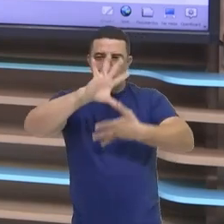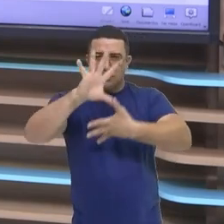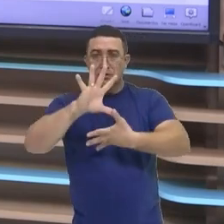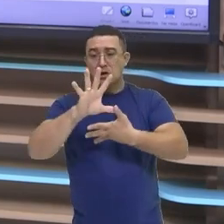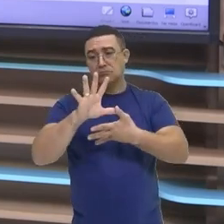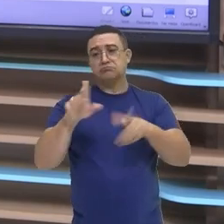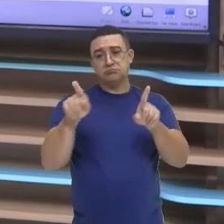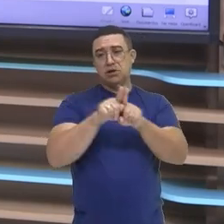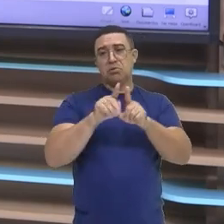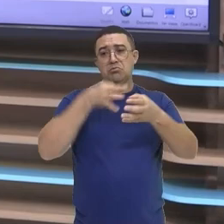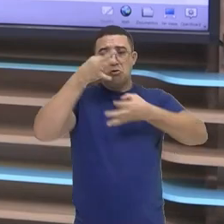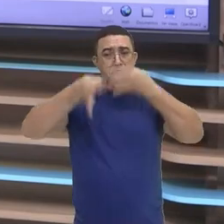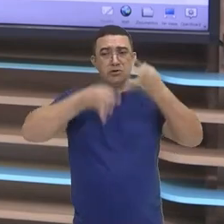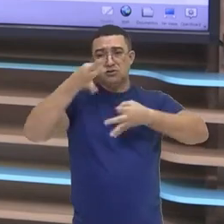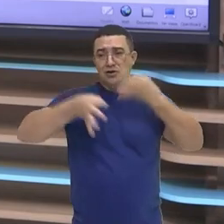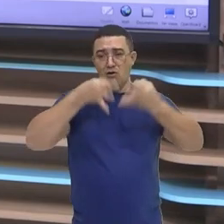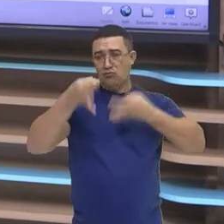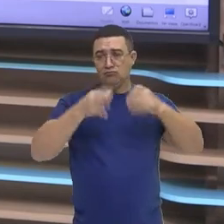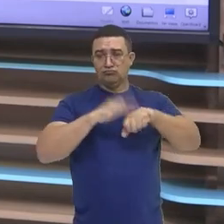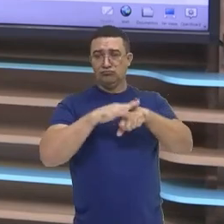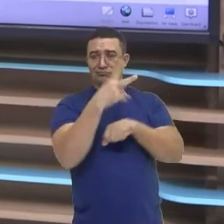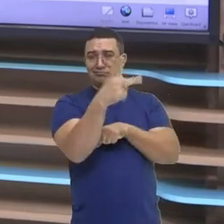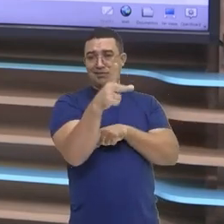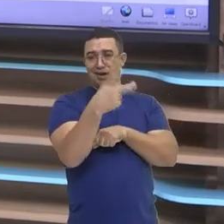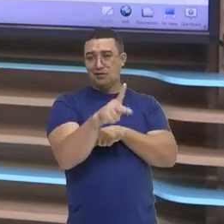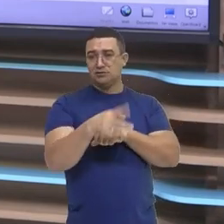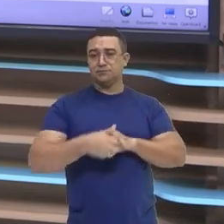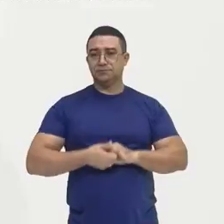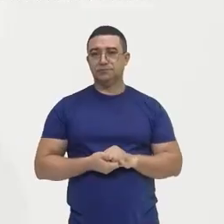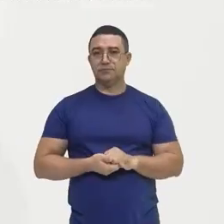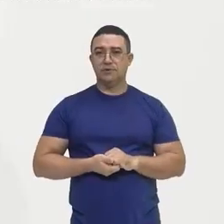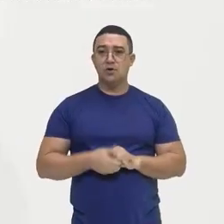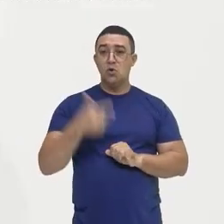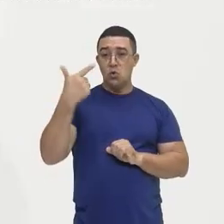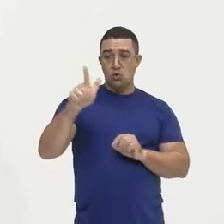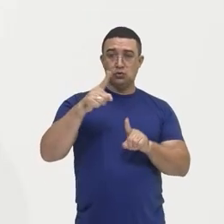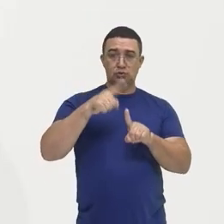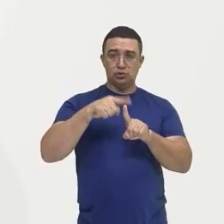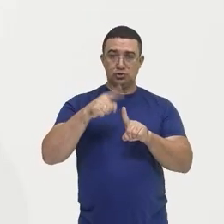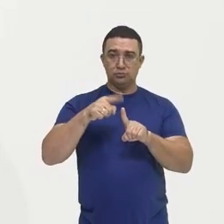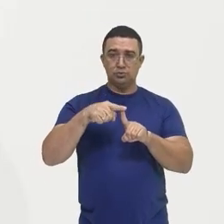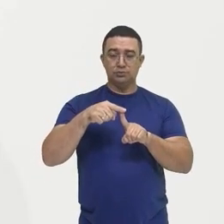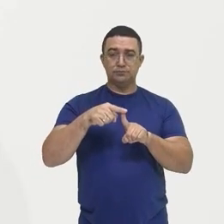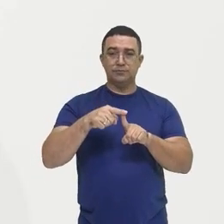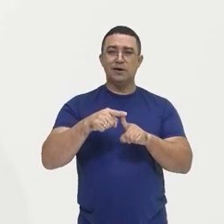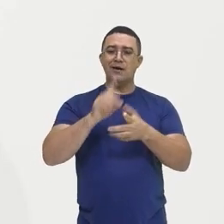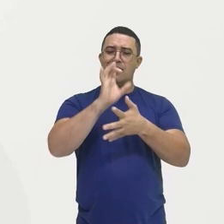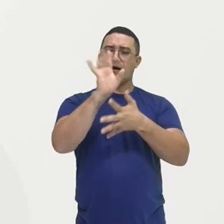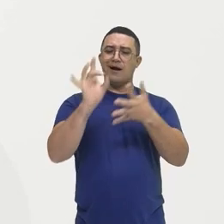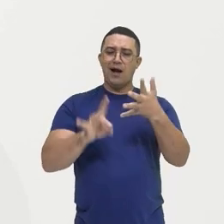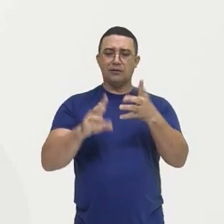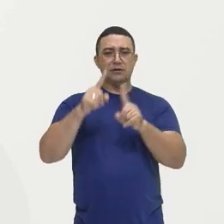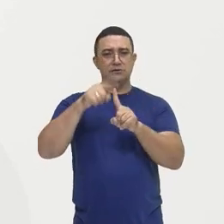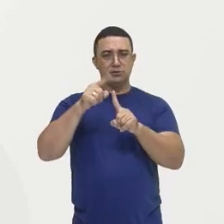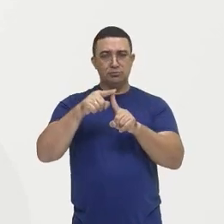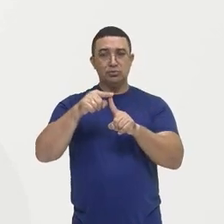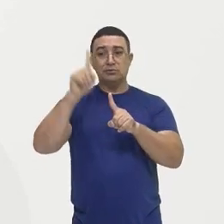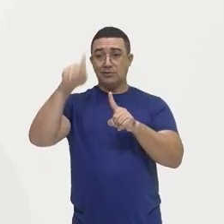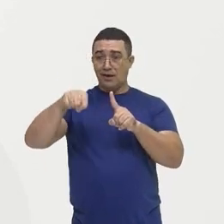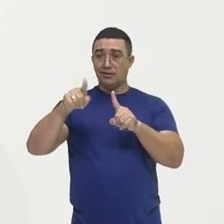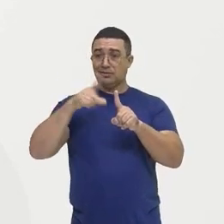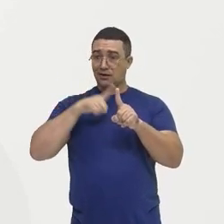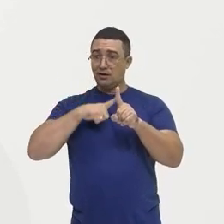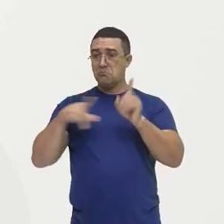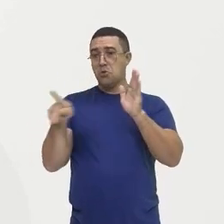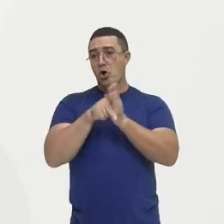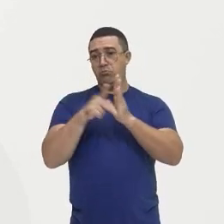esse tipo de projeção. Vamos para a próxima projeção agora. Cada uma delas, gente, ela tem uma característica, tá